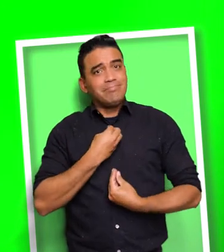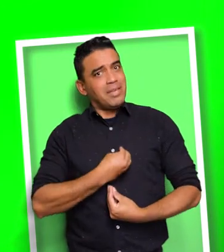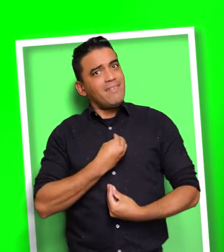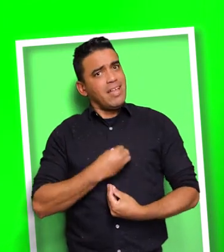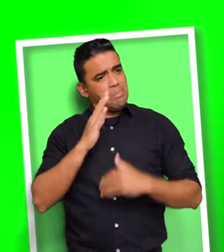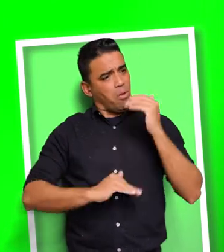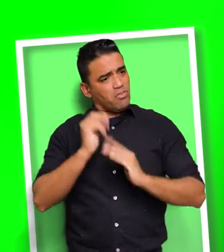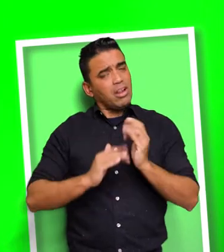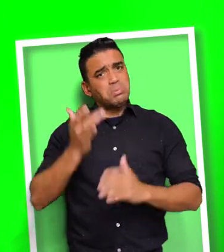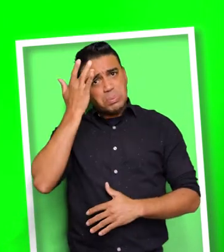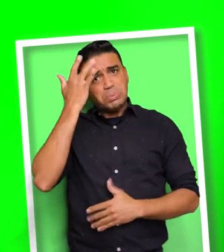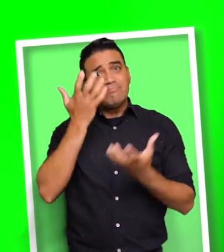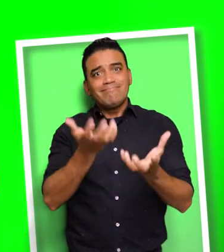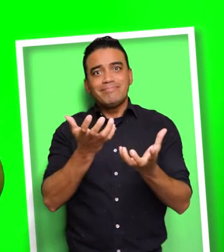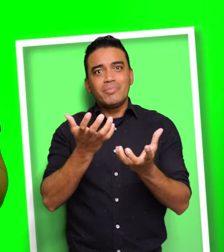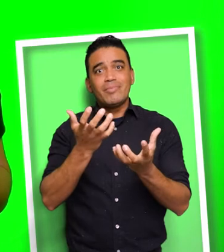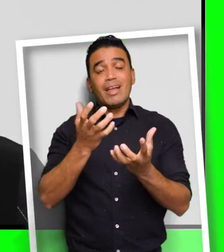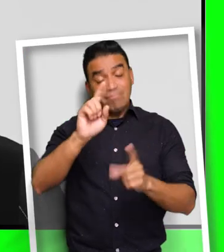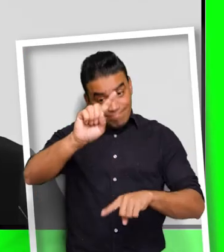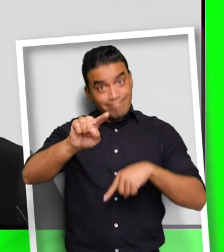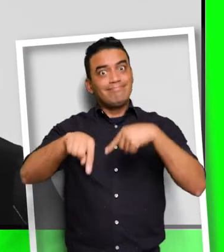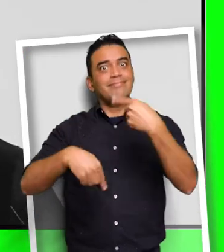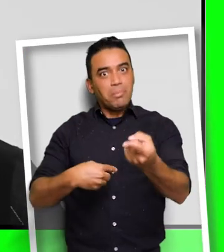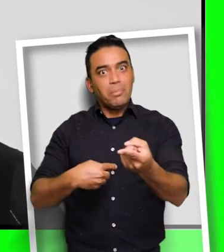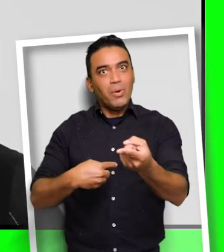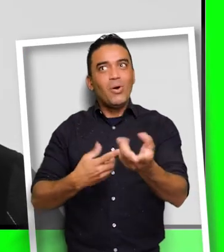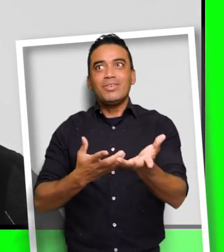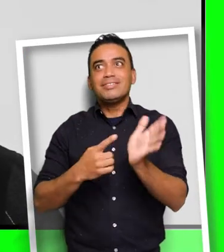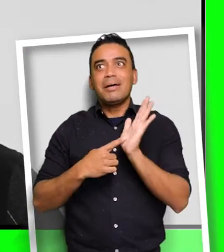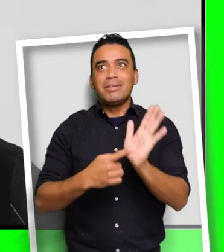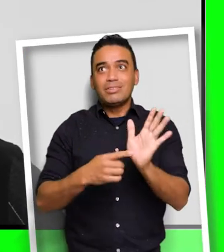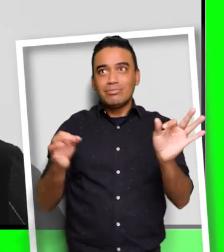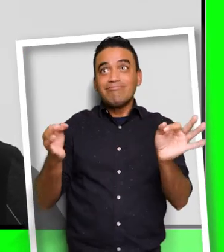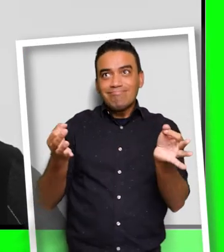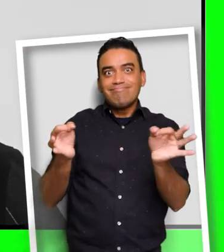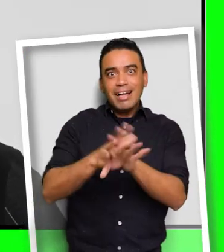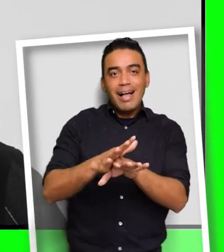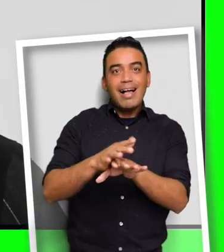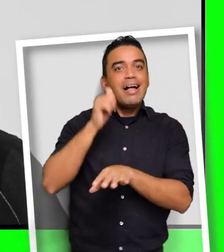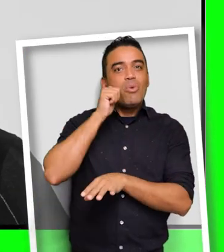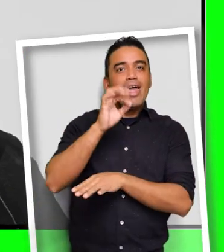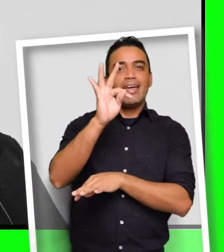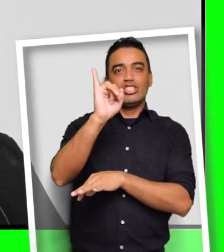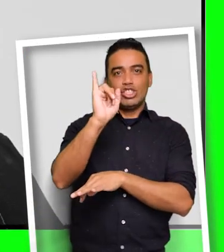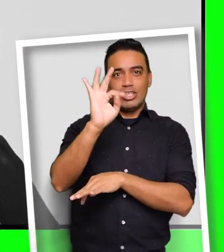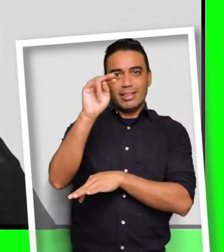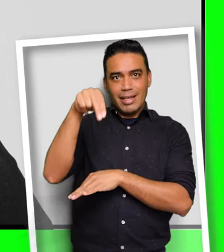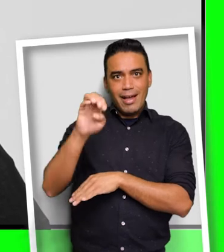trabalhar profissionalmente com isso. Na sequência desse espetáculo, a Titânia nos convidou